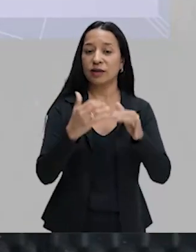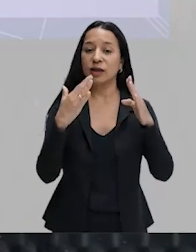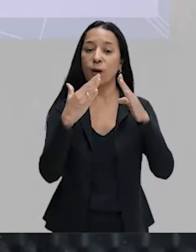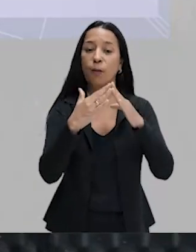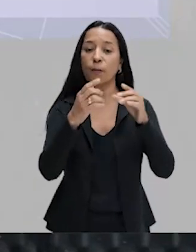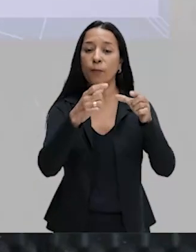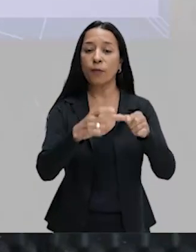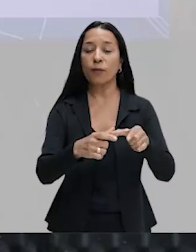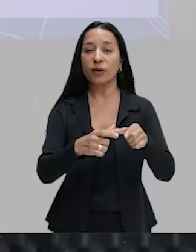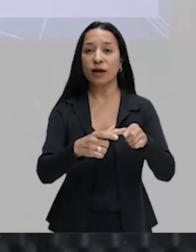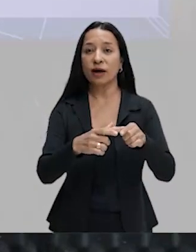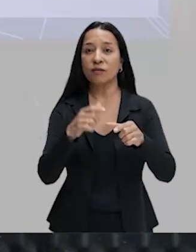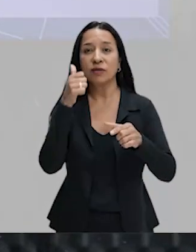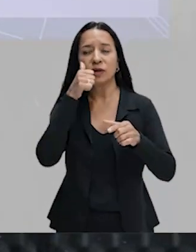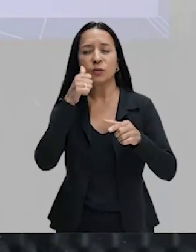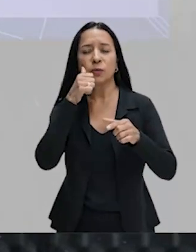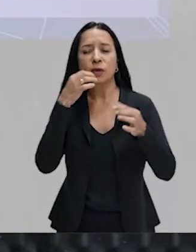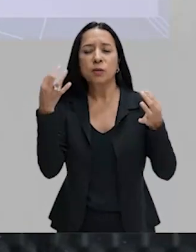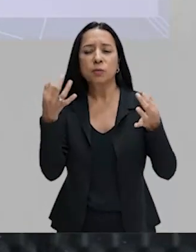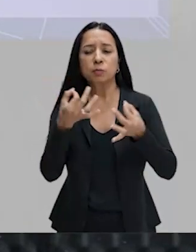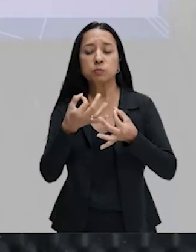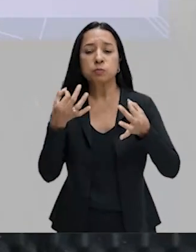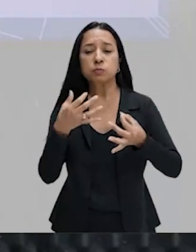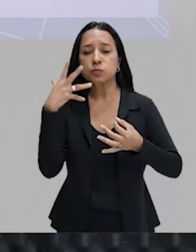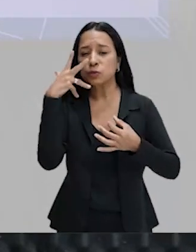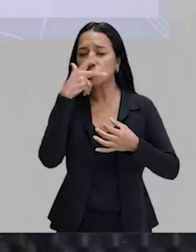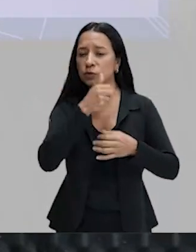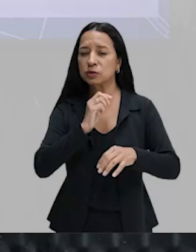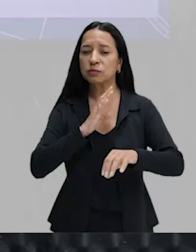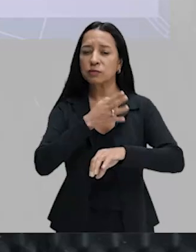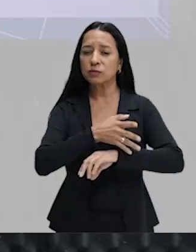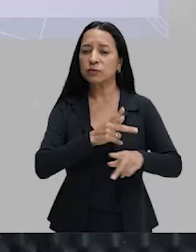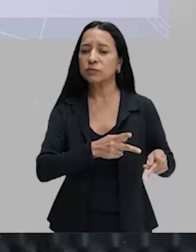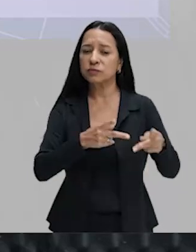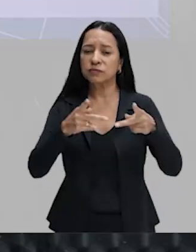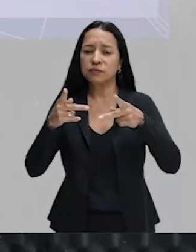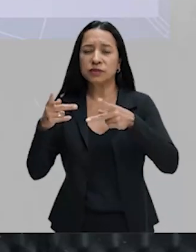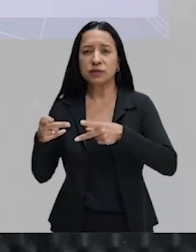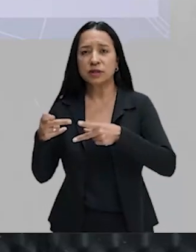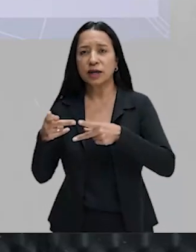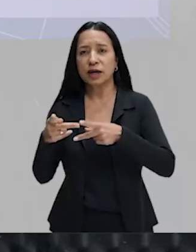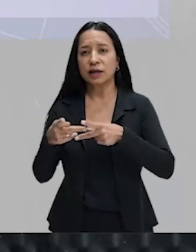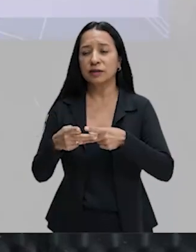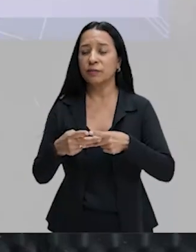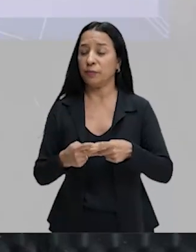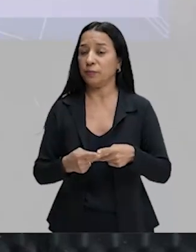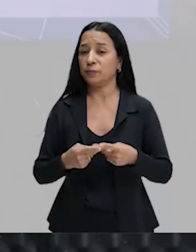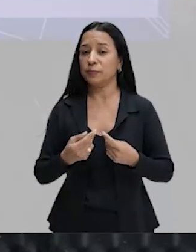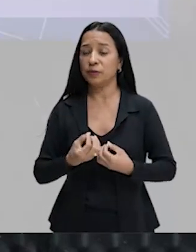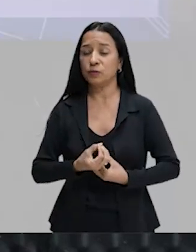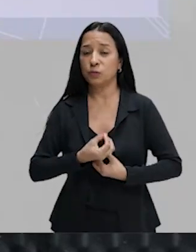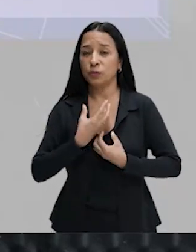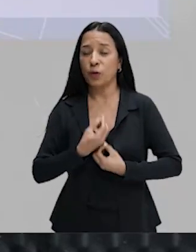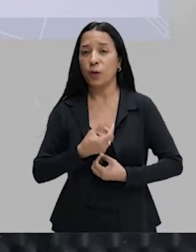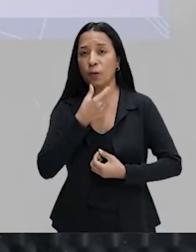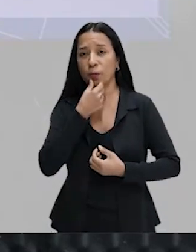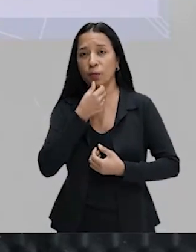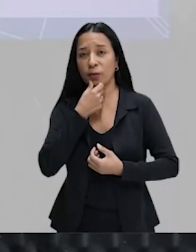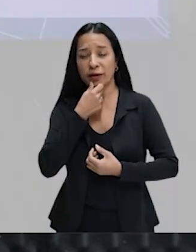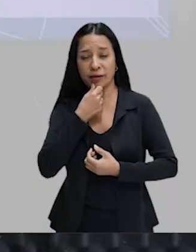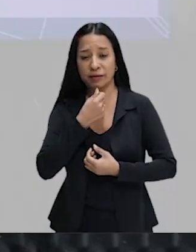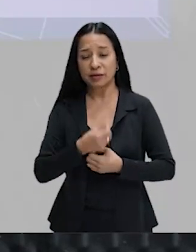deus Apolo. E era frequentemente visitada pelos poetas em busca de inspiração. Então, há uma lenda. Há toda